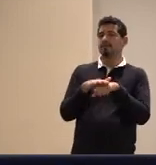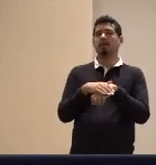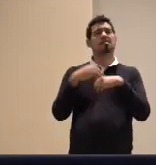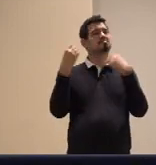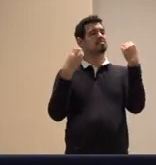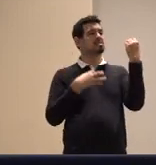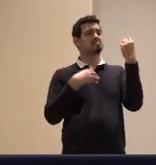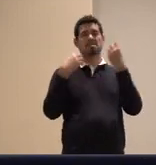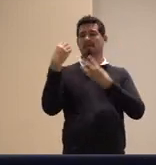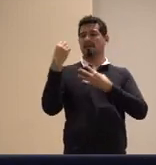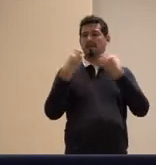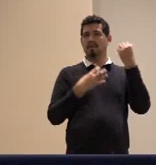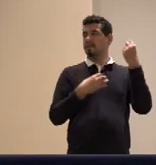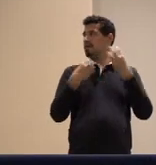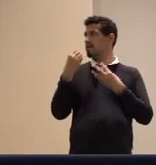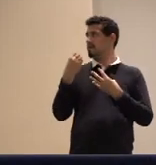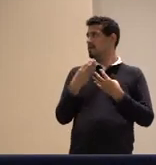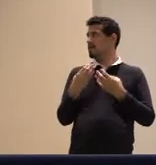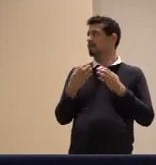tudo.